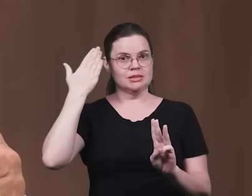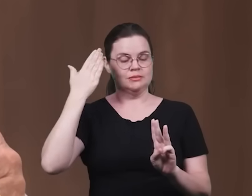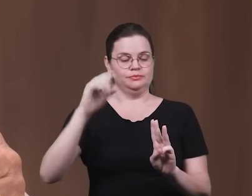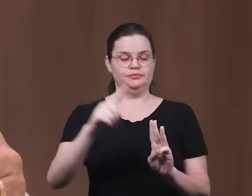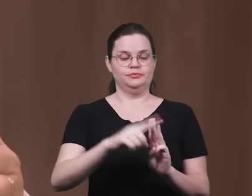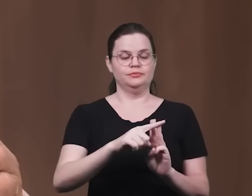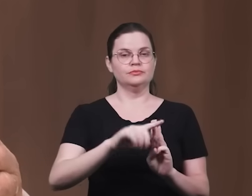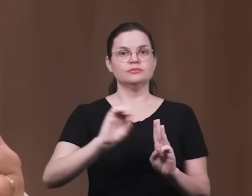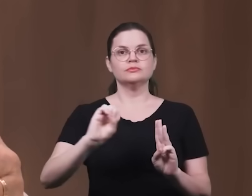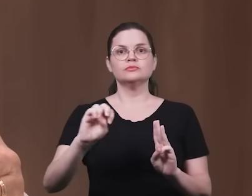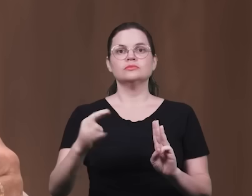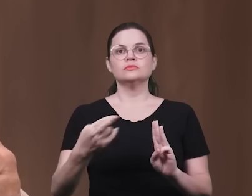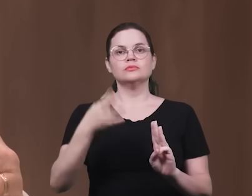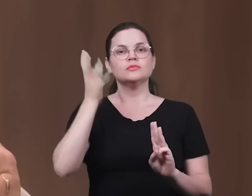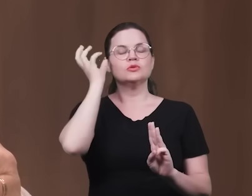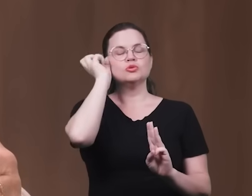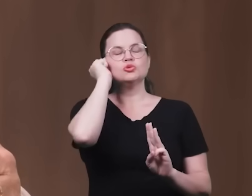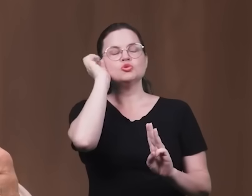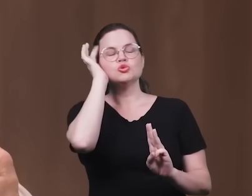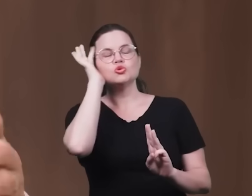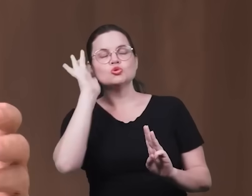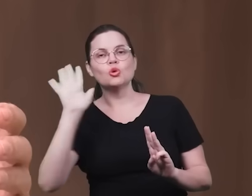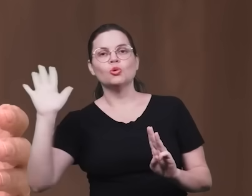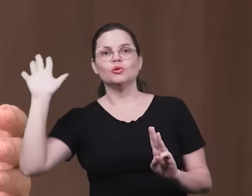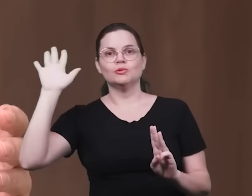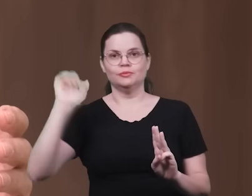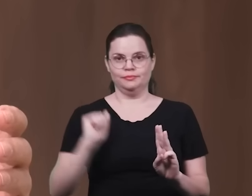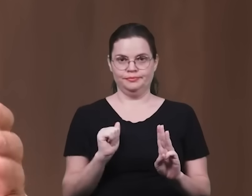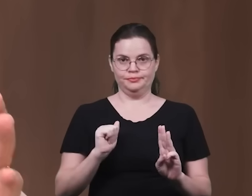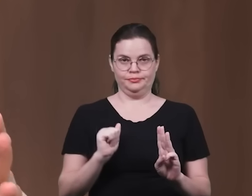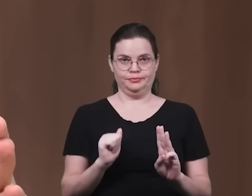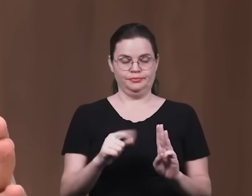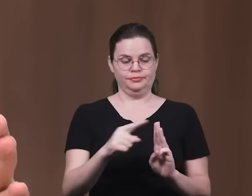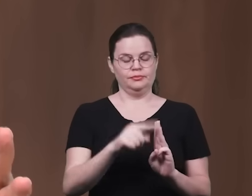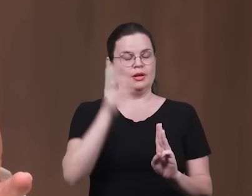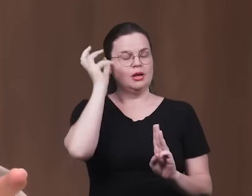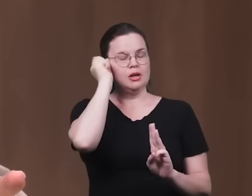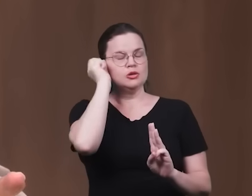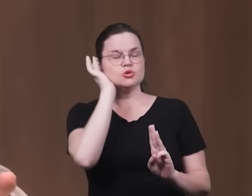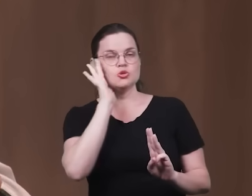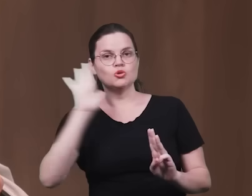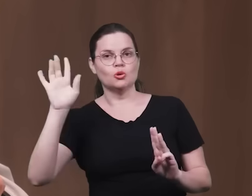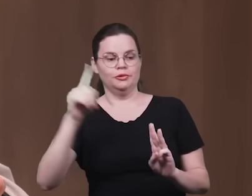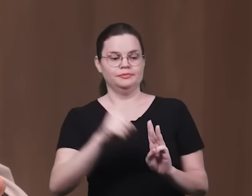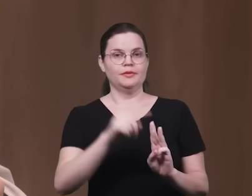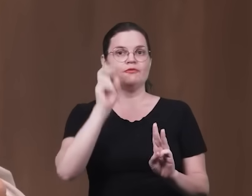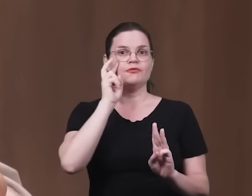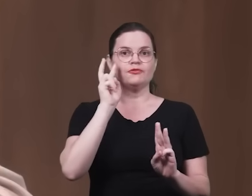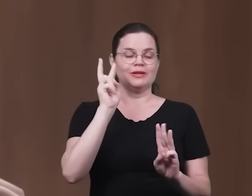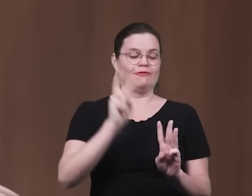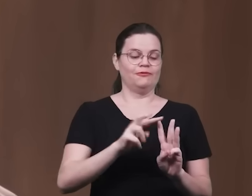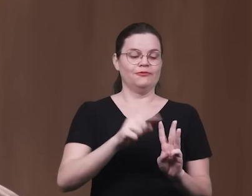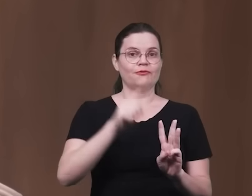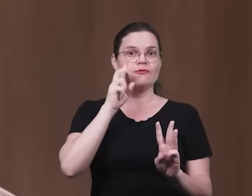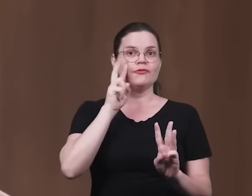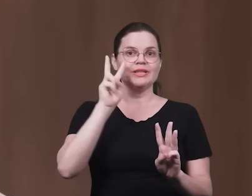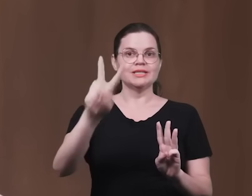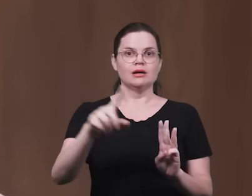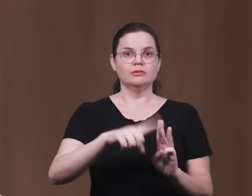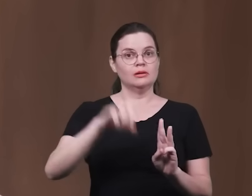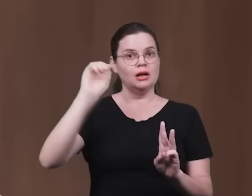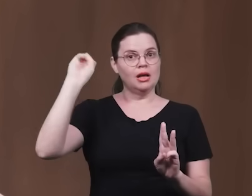revelação, ou então até mesmo através de um sonho. Então, sonho, visão e revelação são a